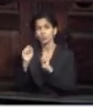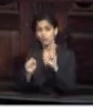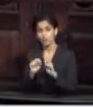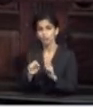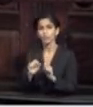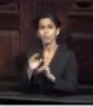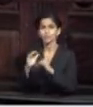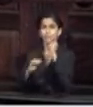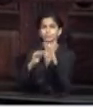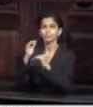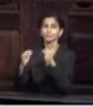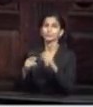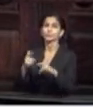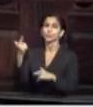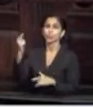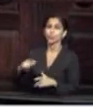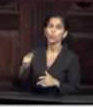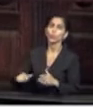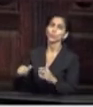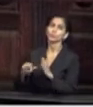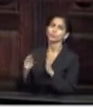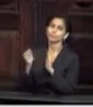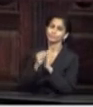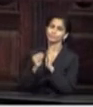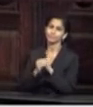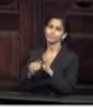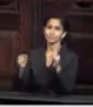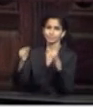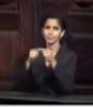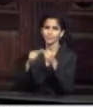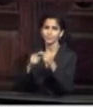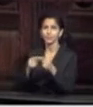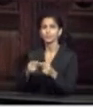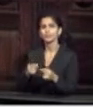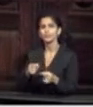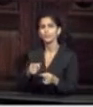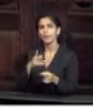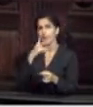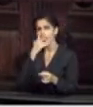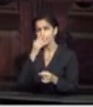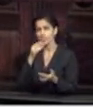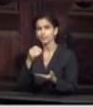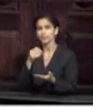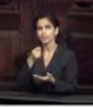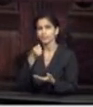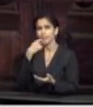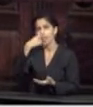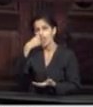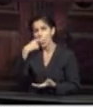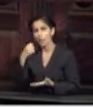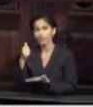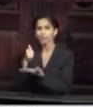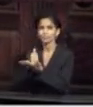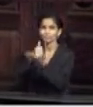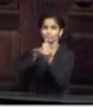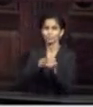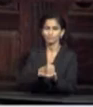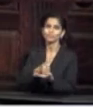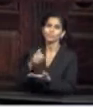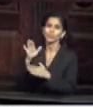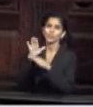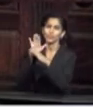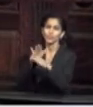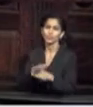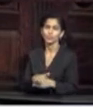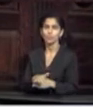essa crise, são outras medidas. Aplicar os remédios do passado não resolverão a nossa situação. E